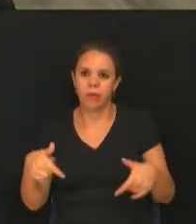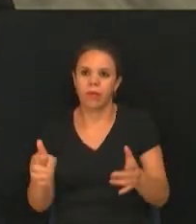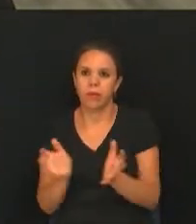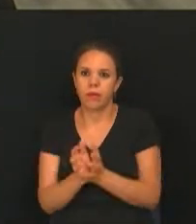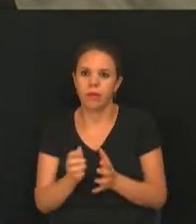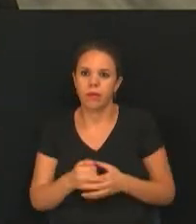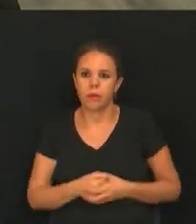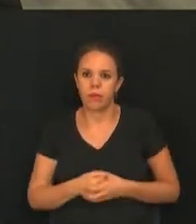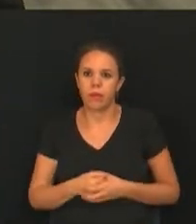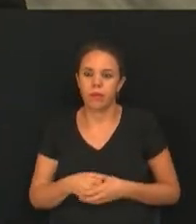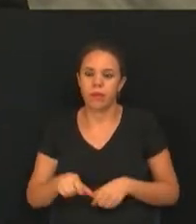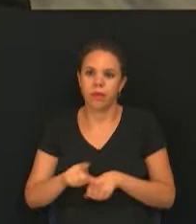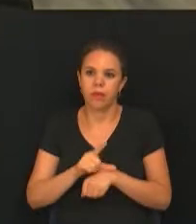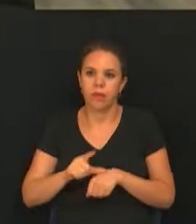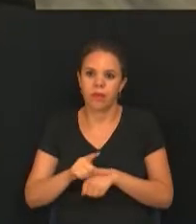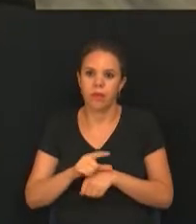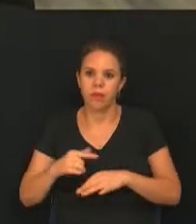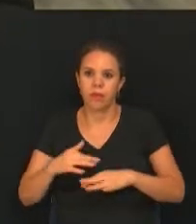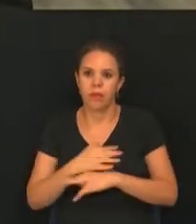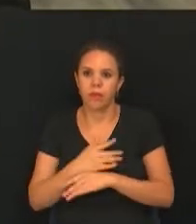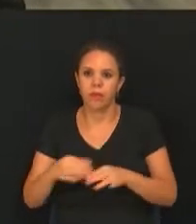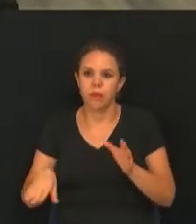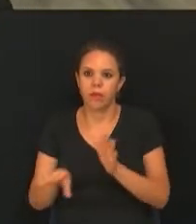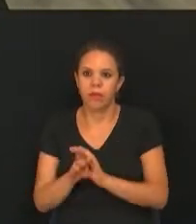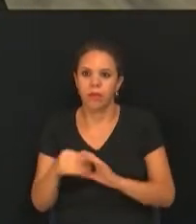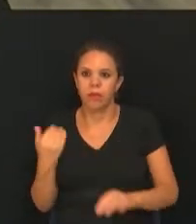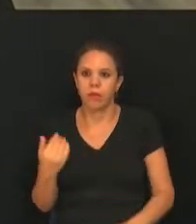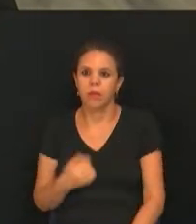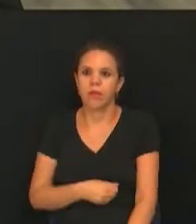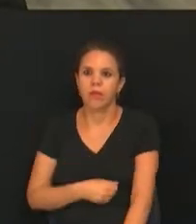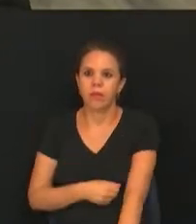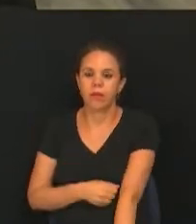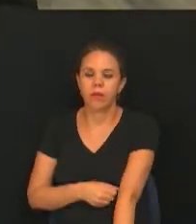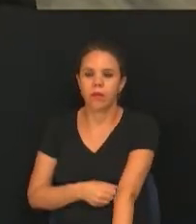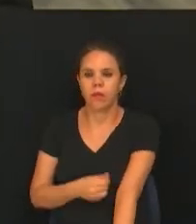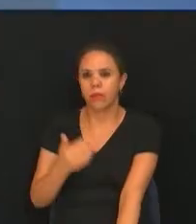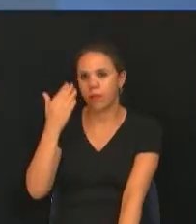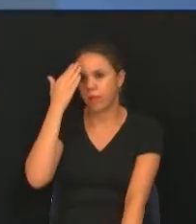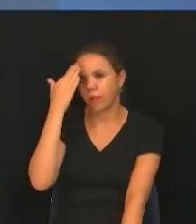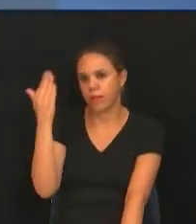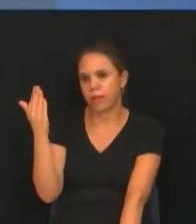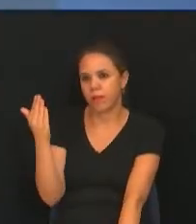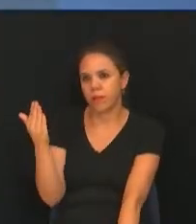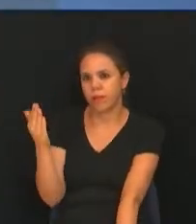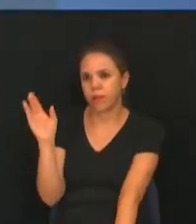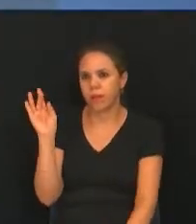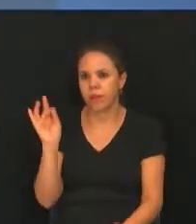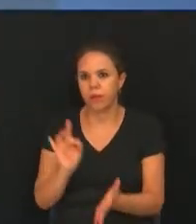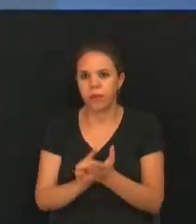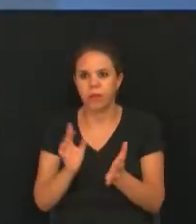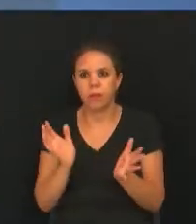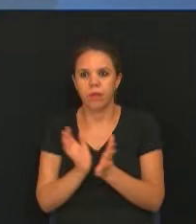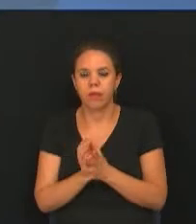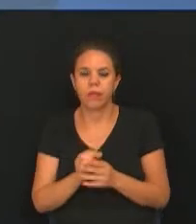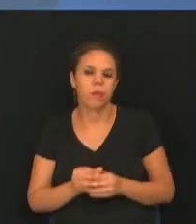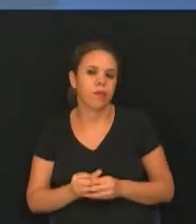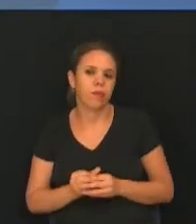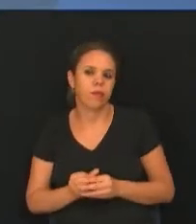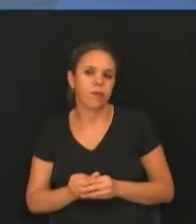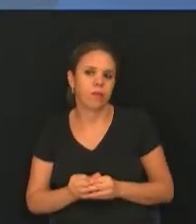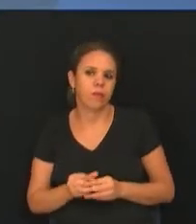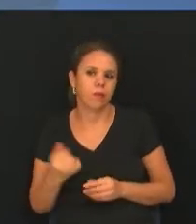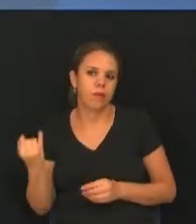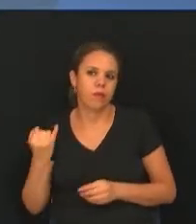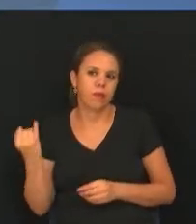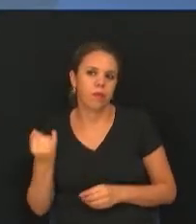de Legislação Urbana. Acabou de chegar essa mensagem aqui para a gente. Muito obrigado, Priscila. Realmente essa frente vai ser muito importante